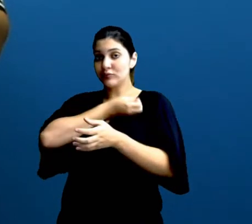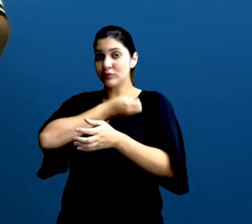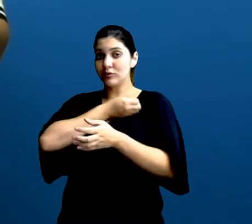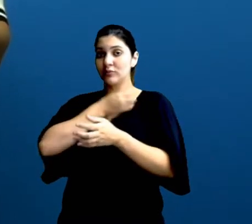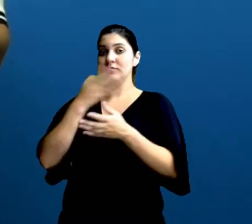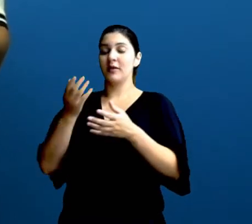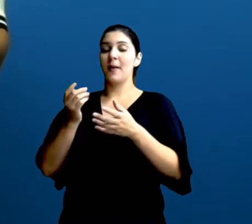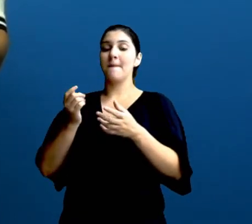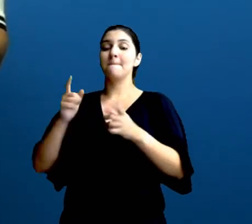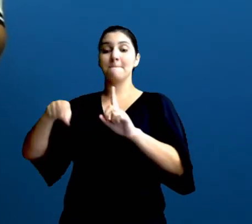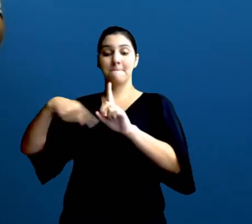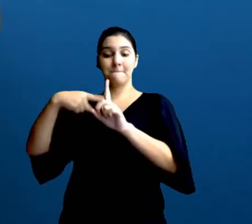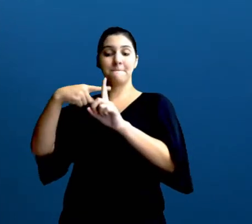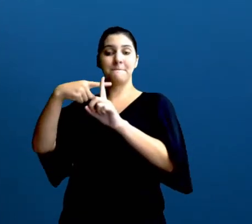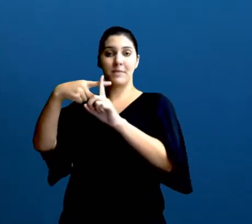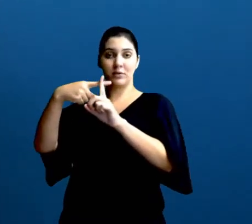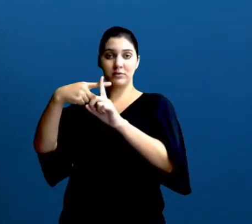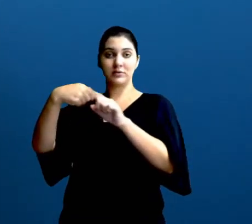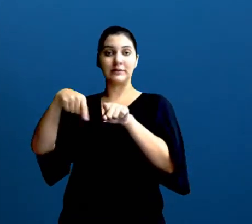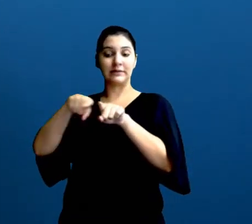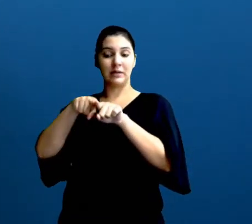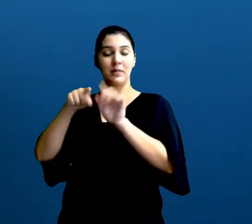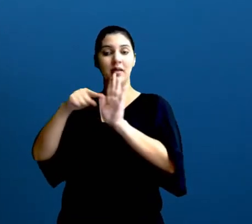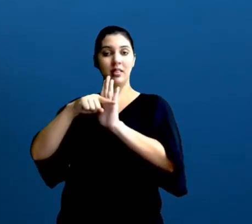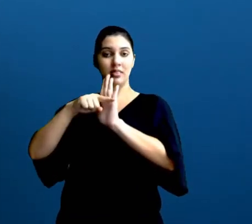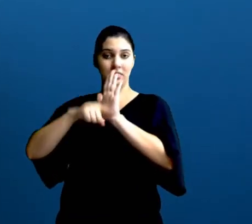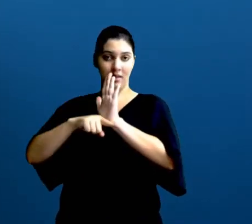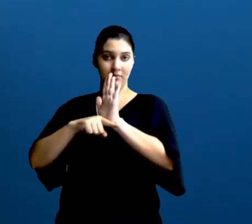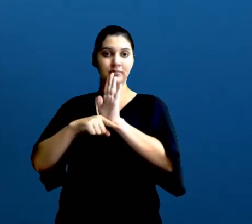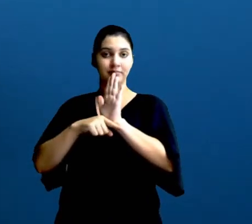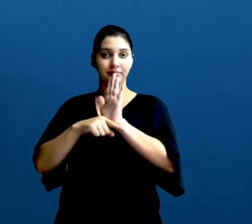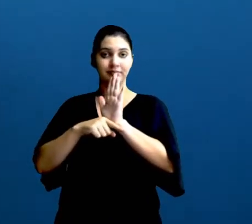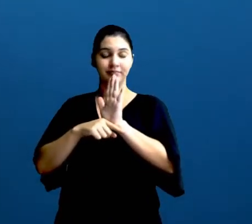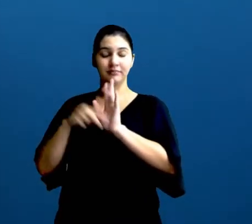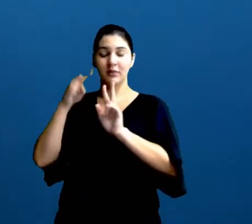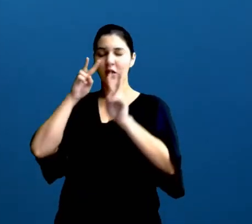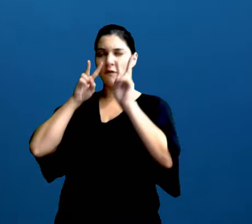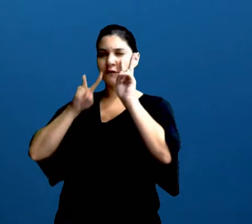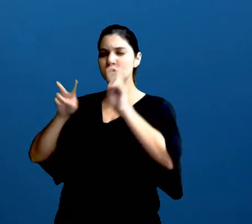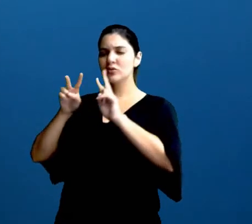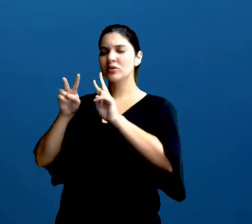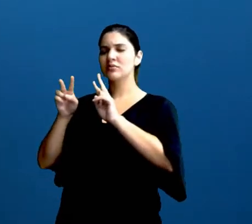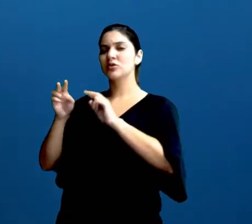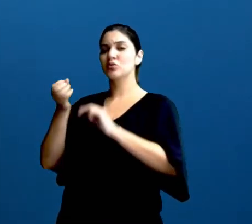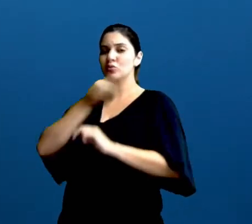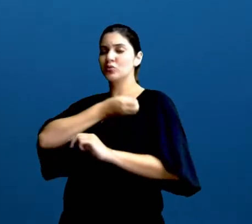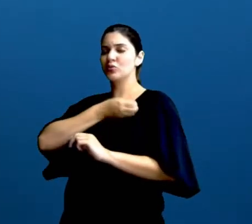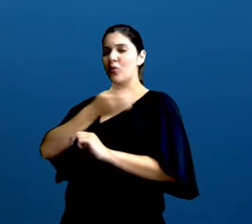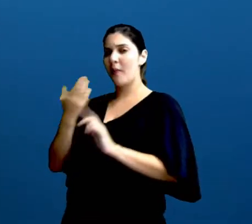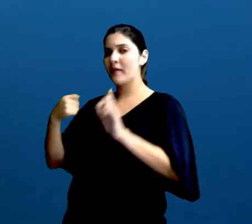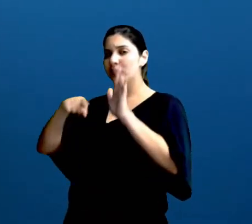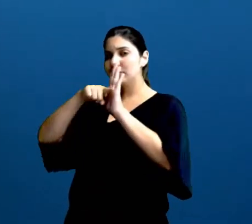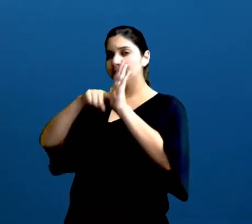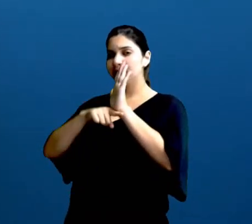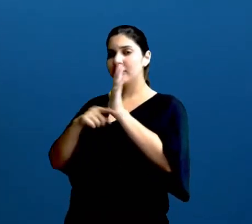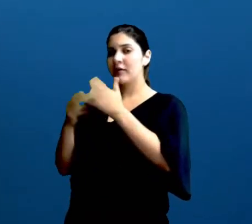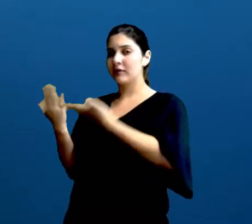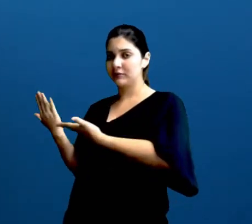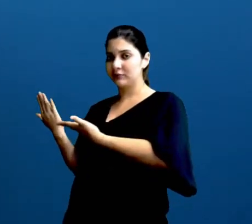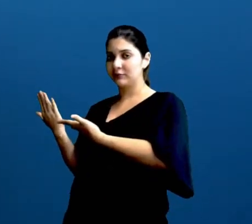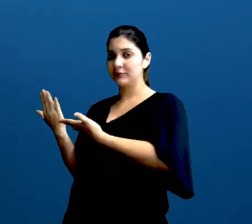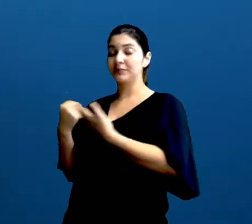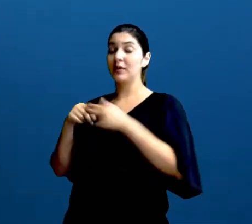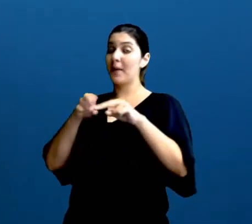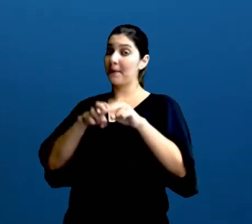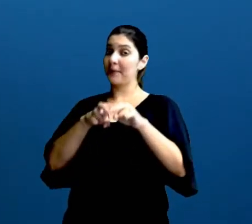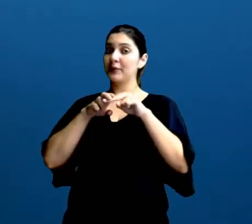números positivos e negativos. Olha os negativos aqui. Ó, por